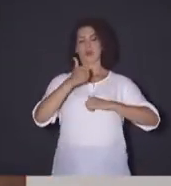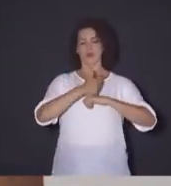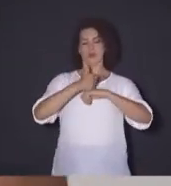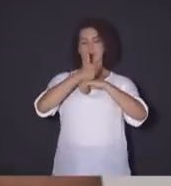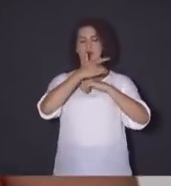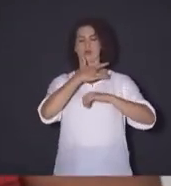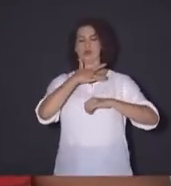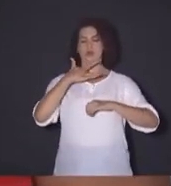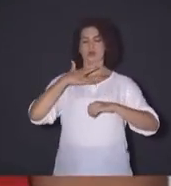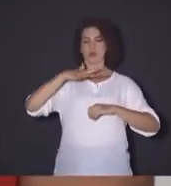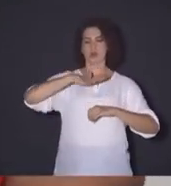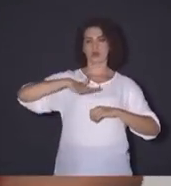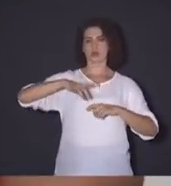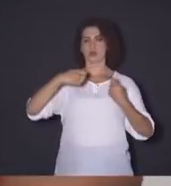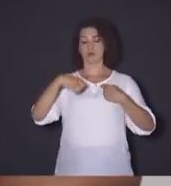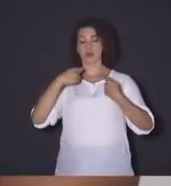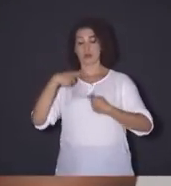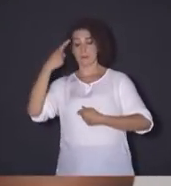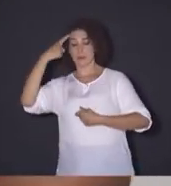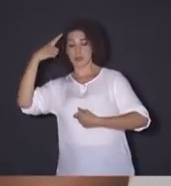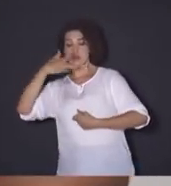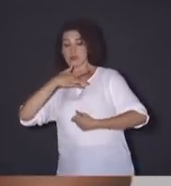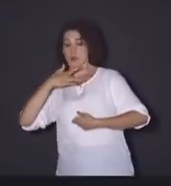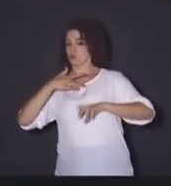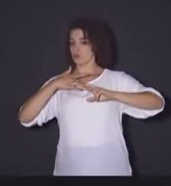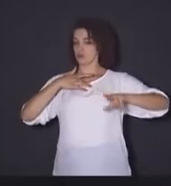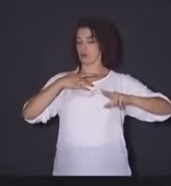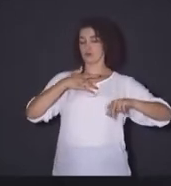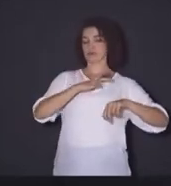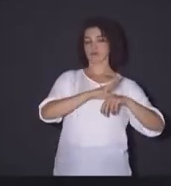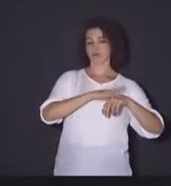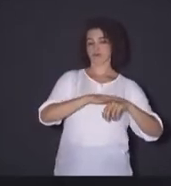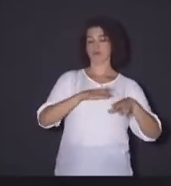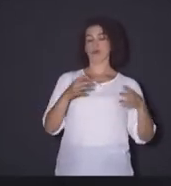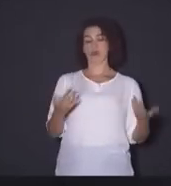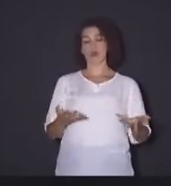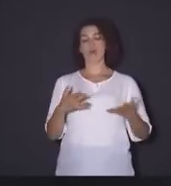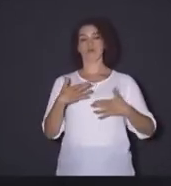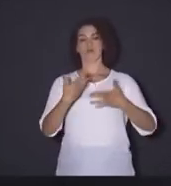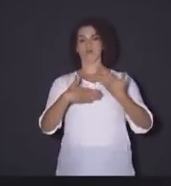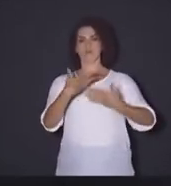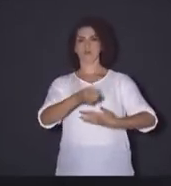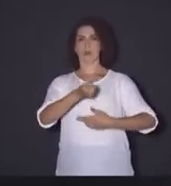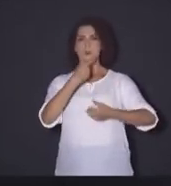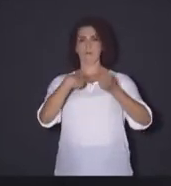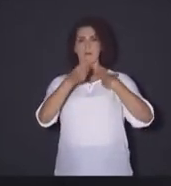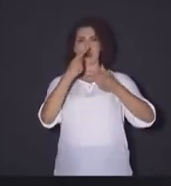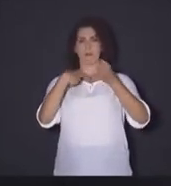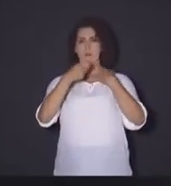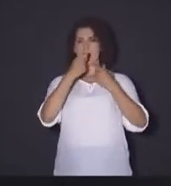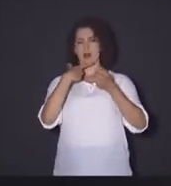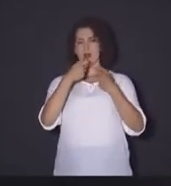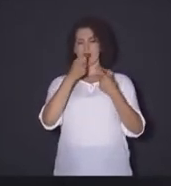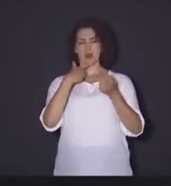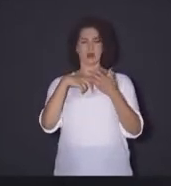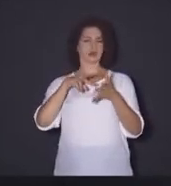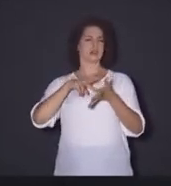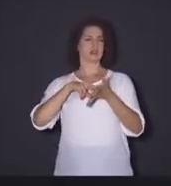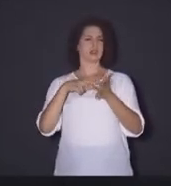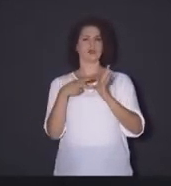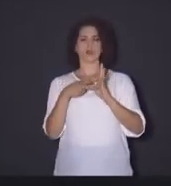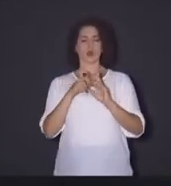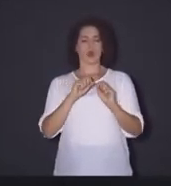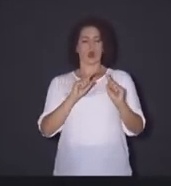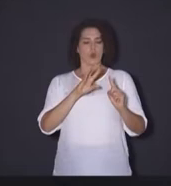doença né e paralelamente a isso entender que se o processo de medicalização ele opera com uma individualização de